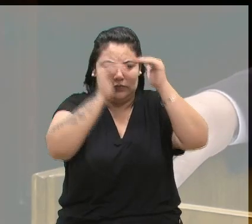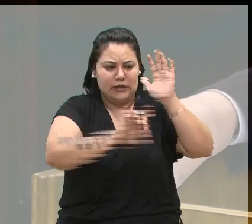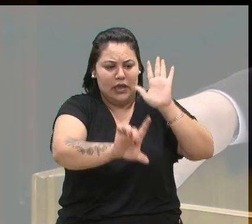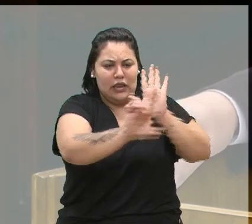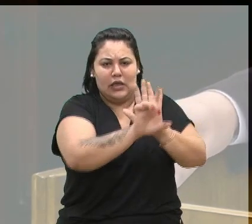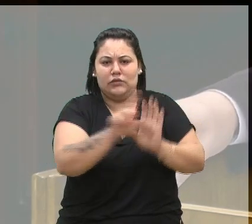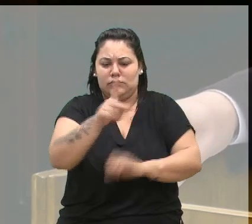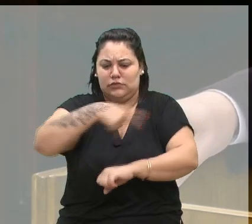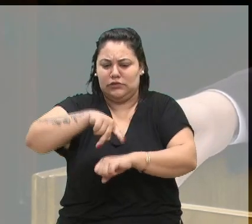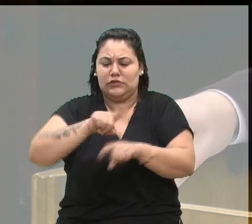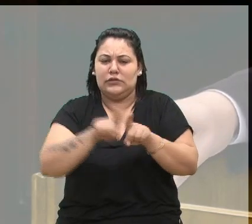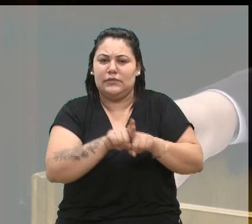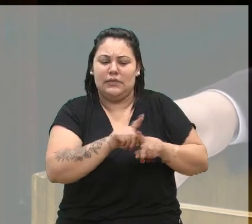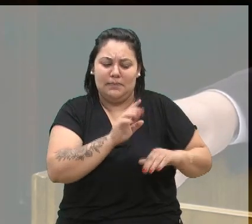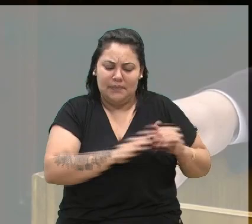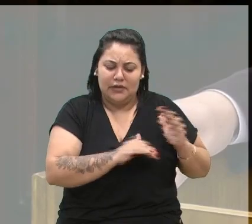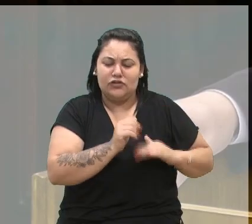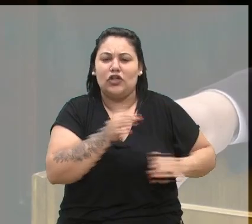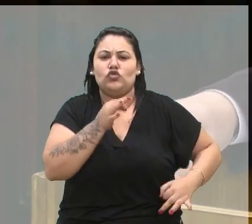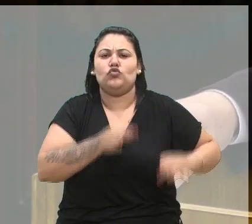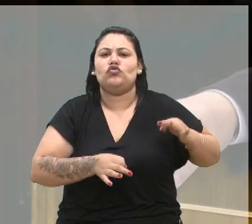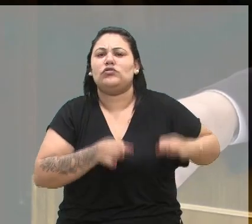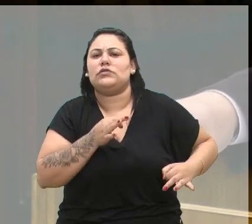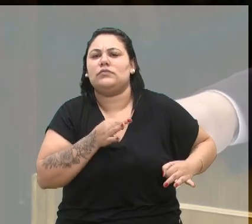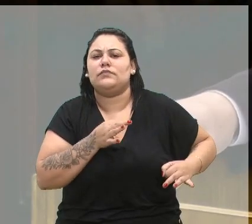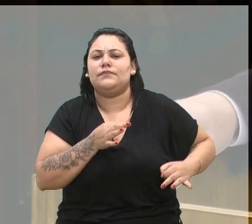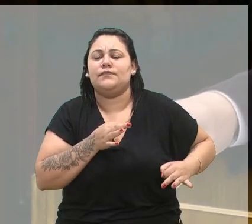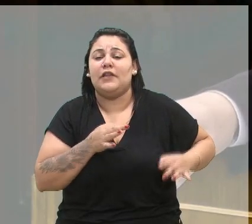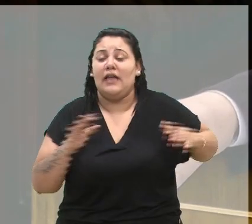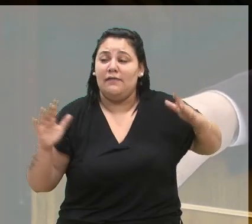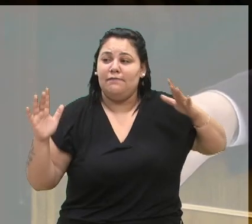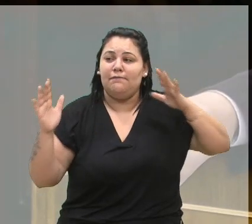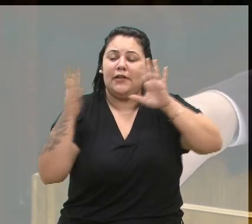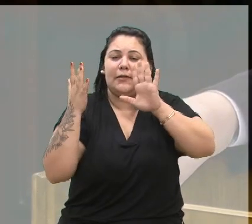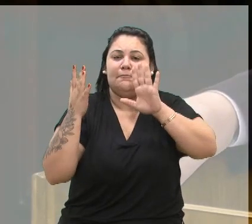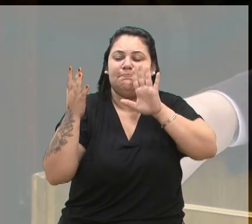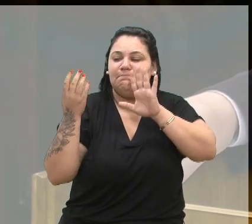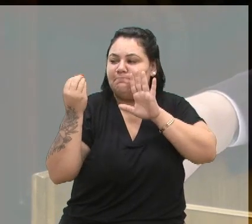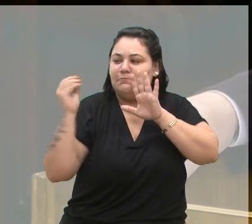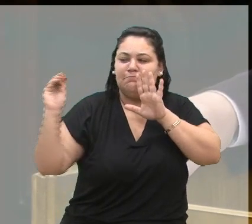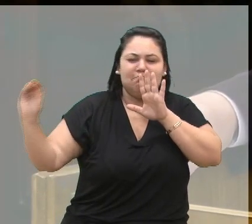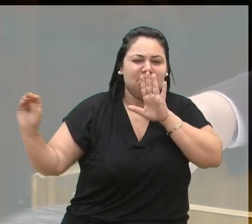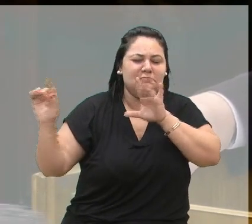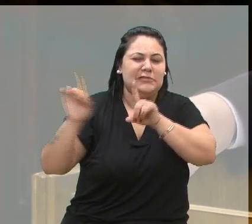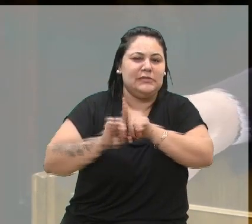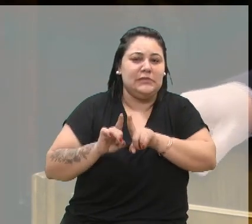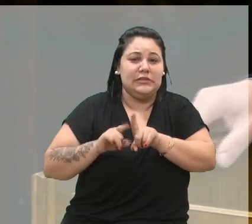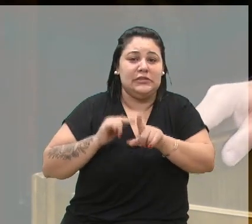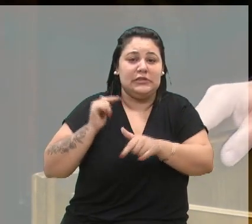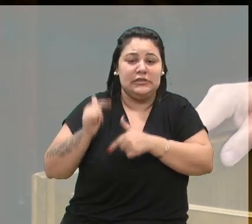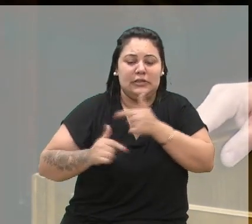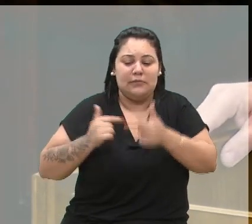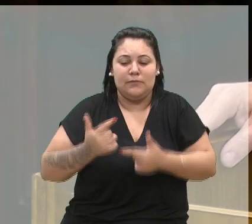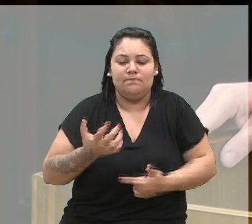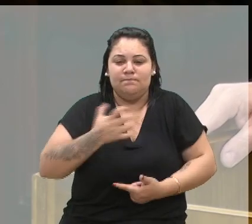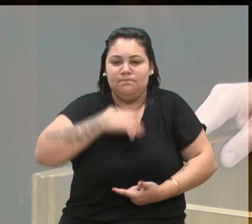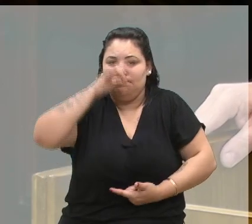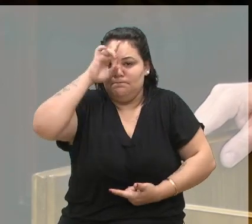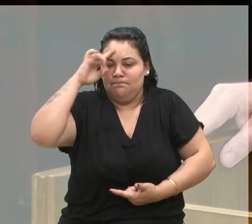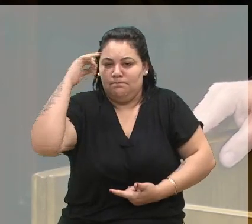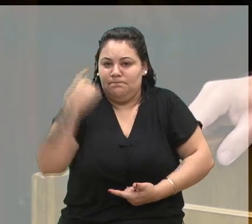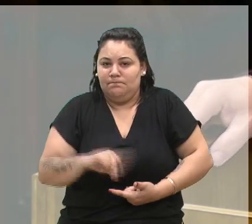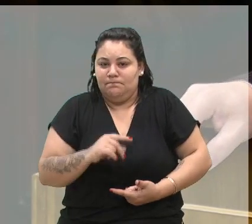país, praticar a justiça, combater a ignorância e trabalhar de modo incessante